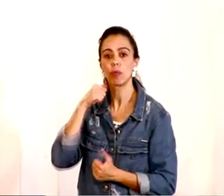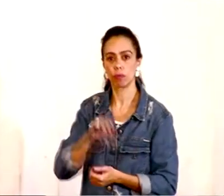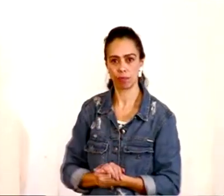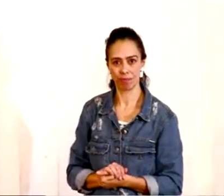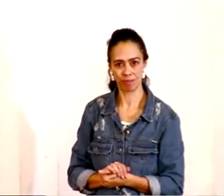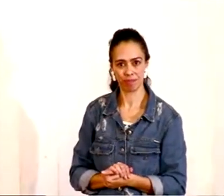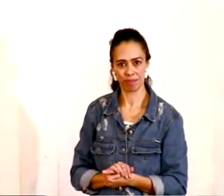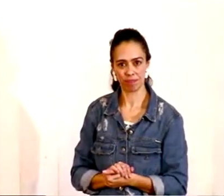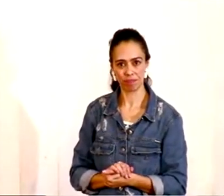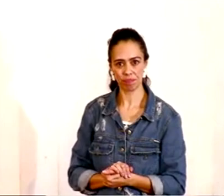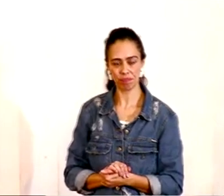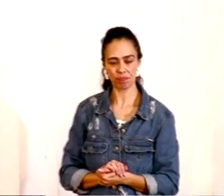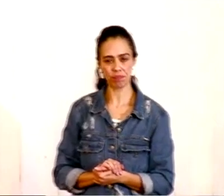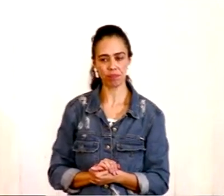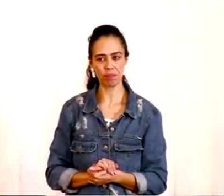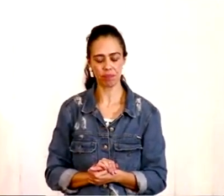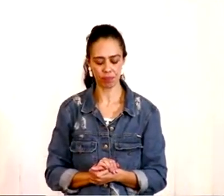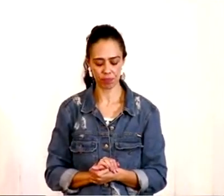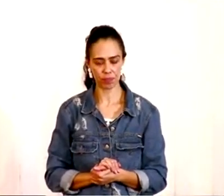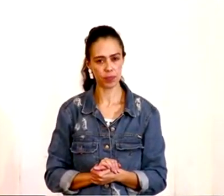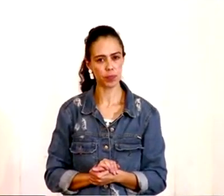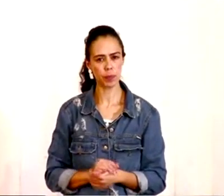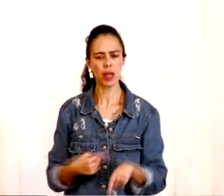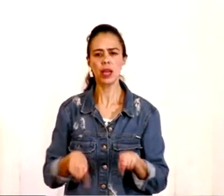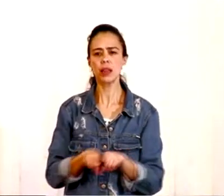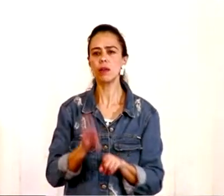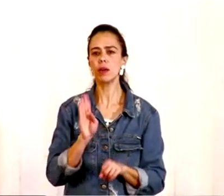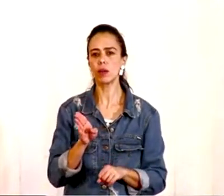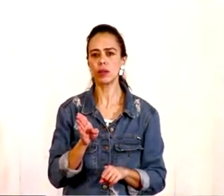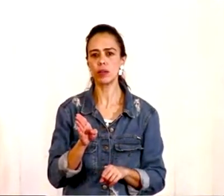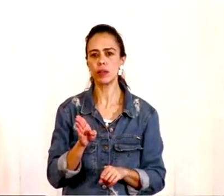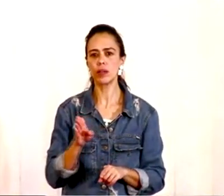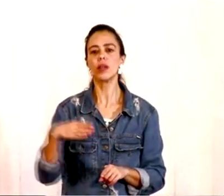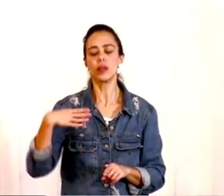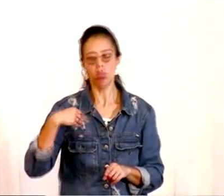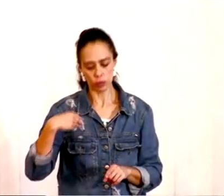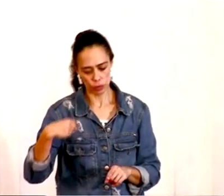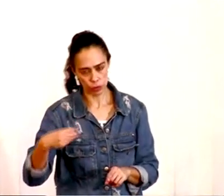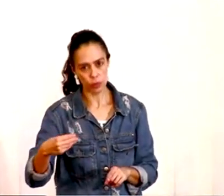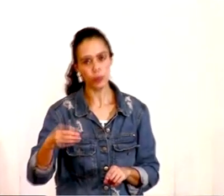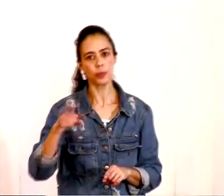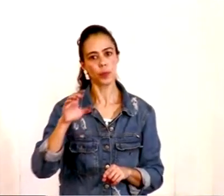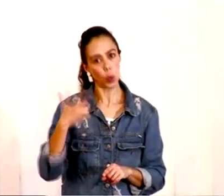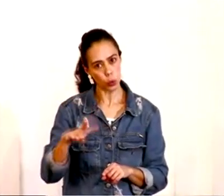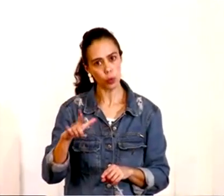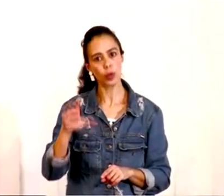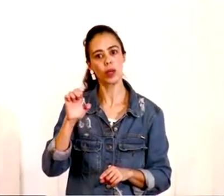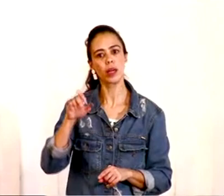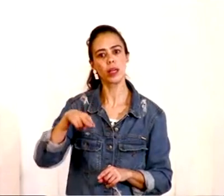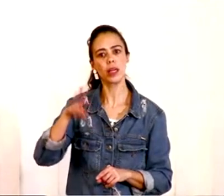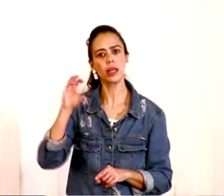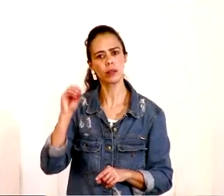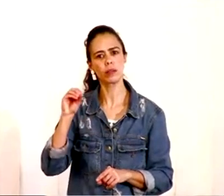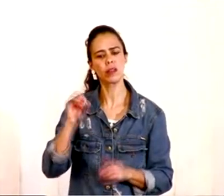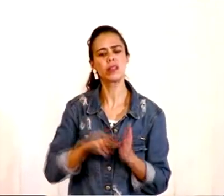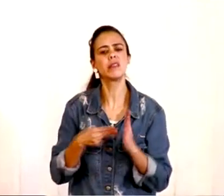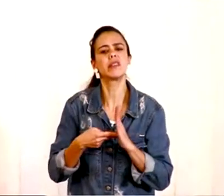filho. O filho, então, agora é Enos. E Enos significa fraqueza.